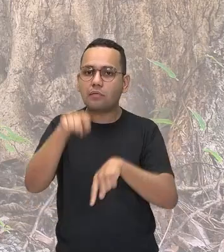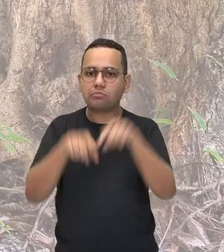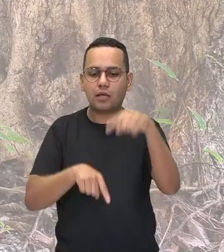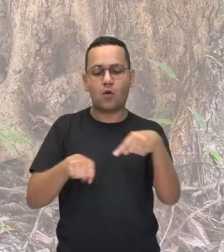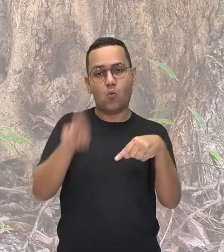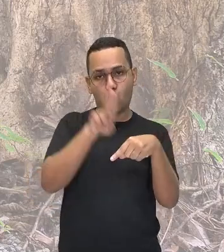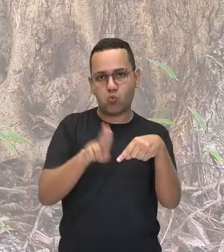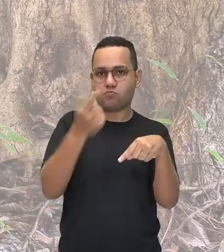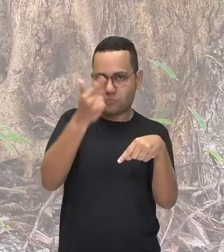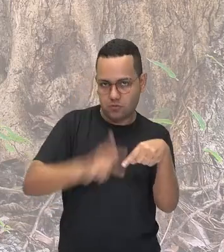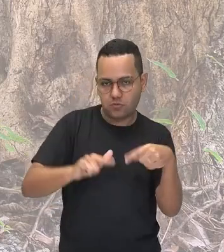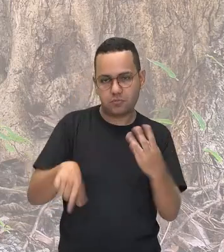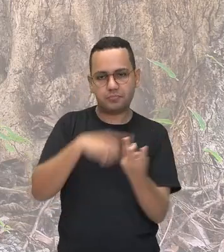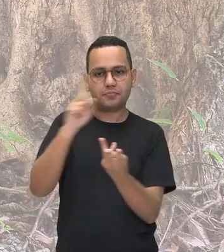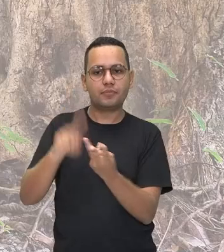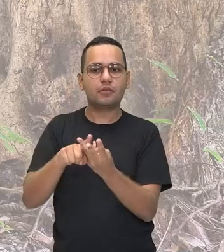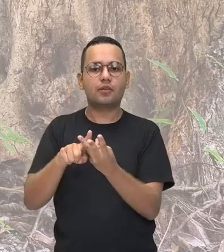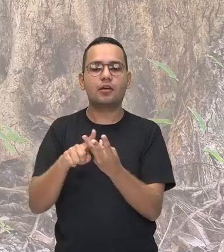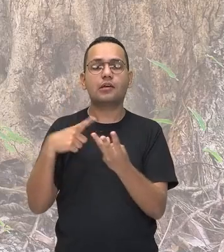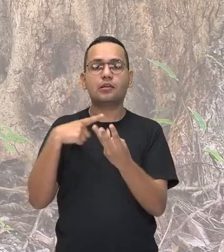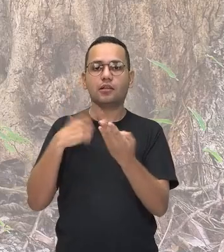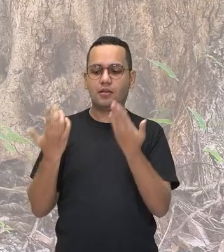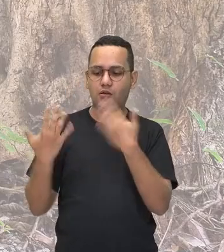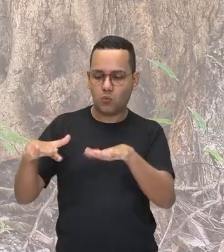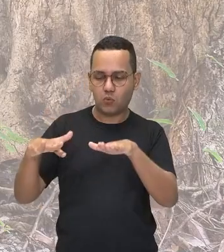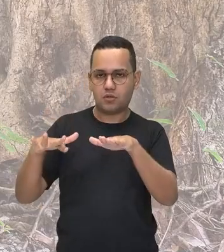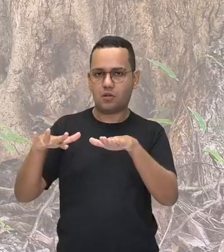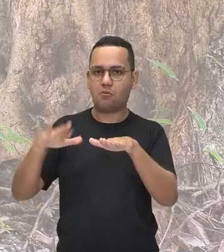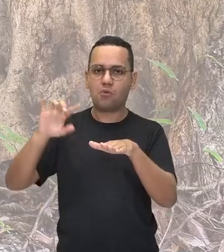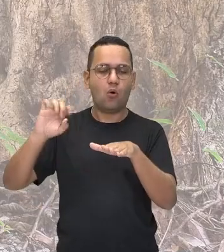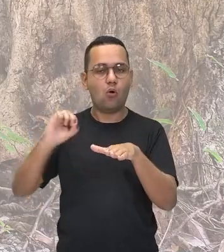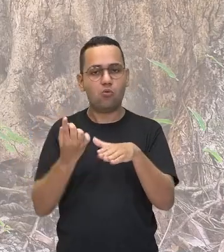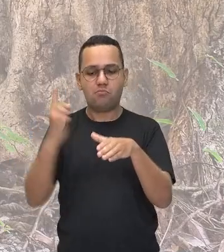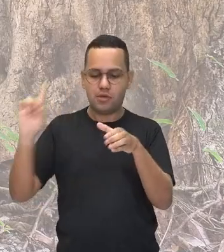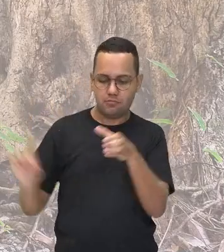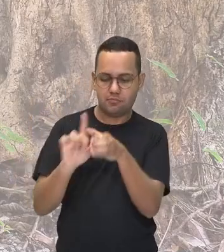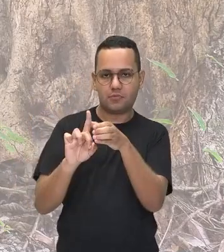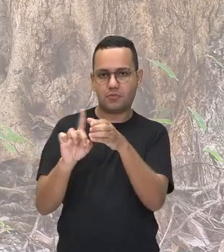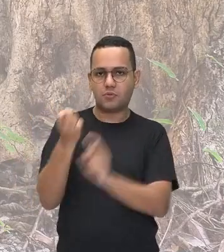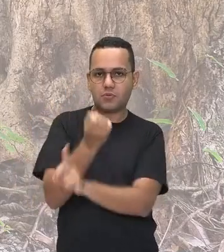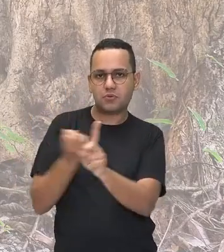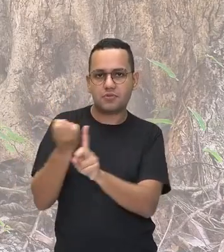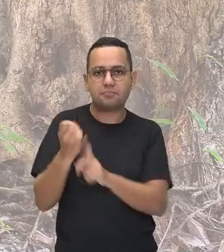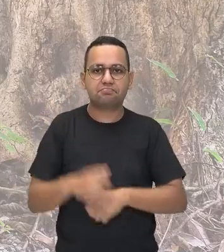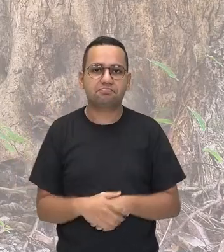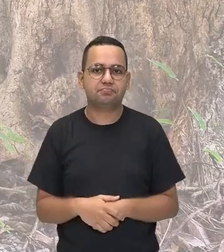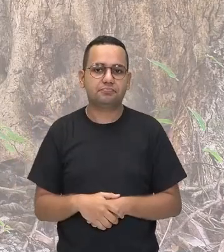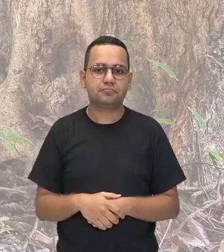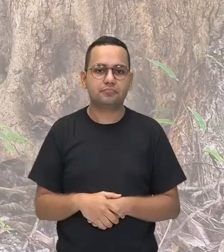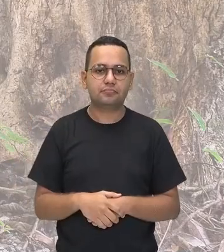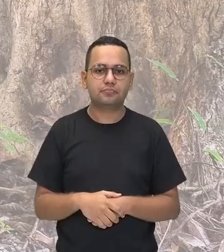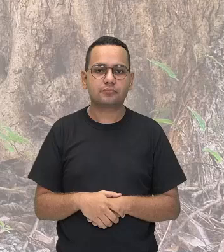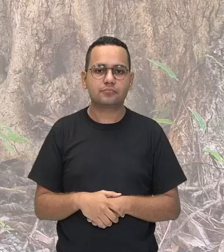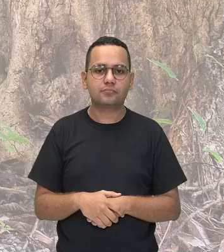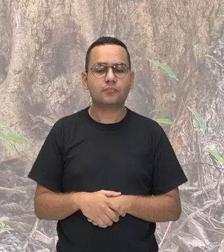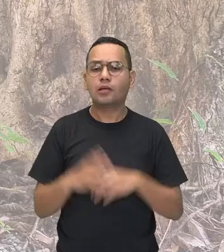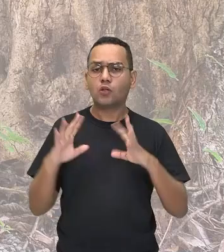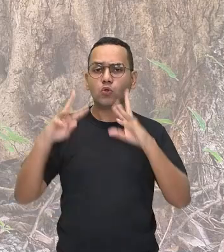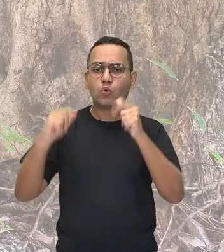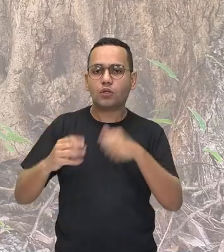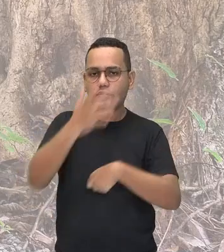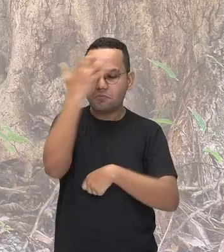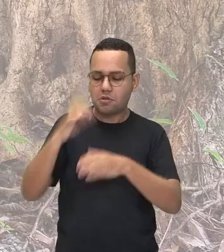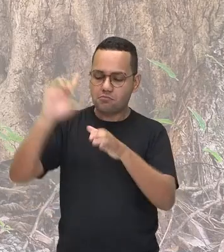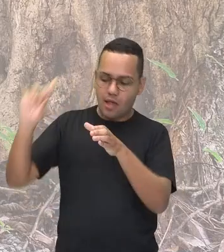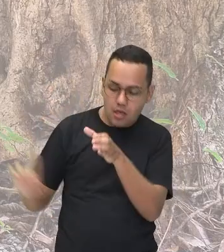busca pela inclusão social. Outro elemento importantíssimo, né? A gente está incluindo todas as pessoas que ficam, de uma